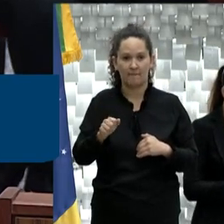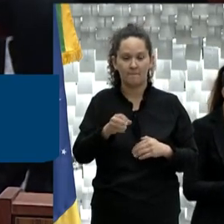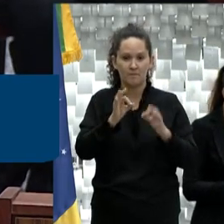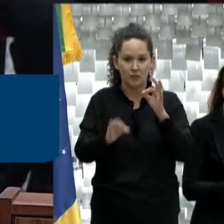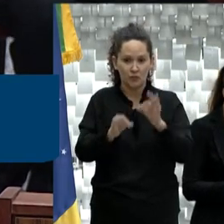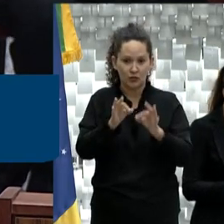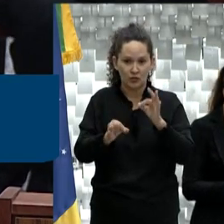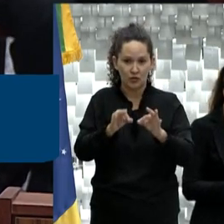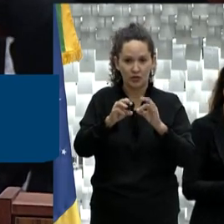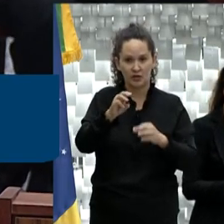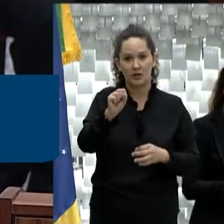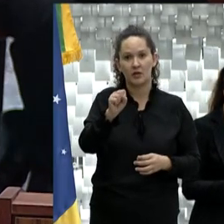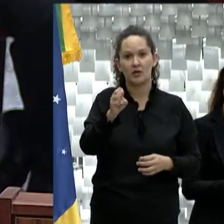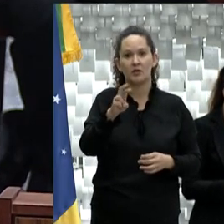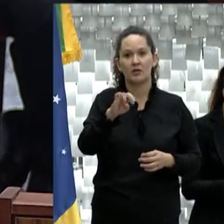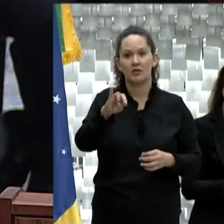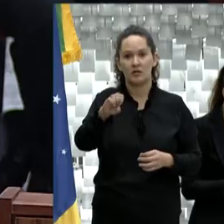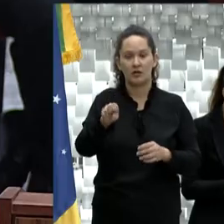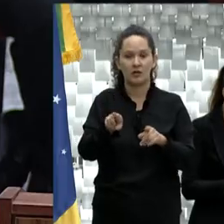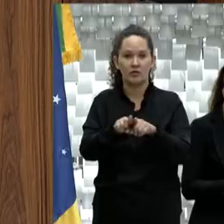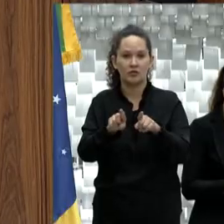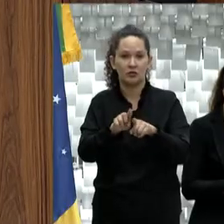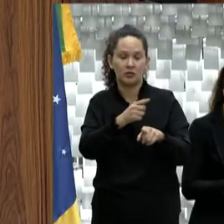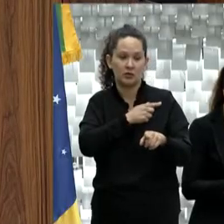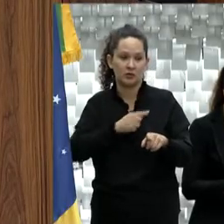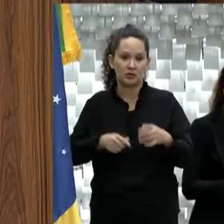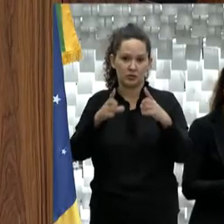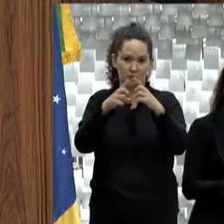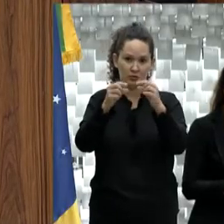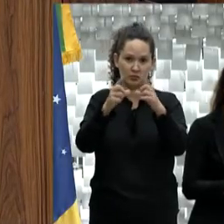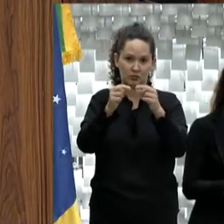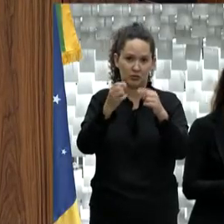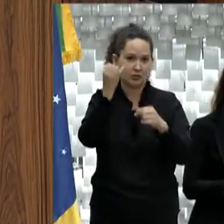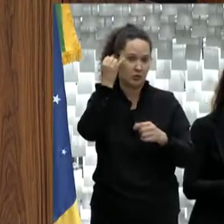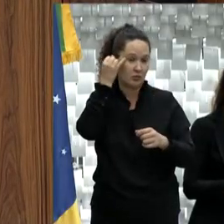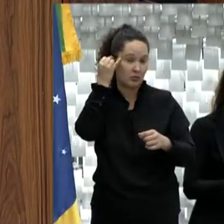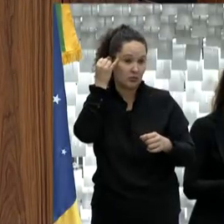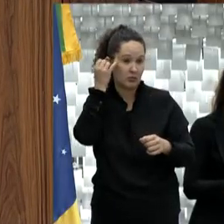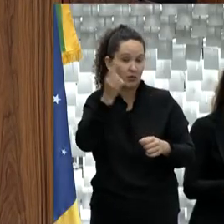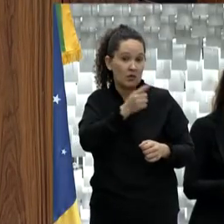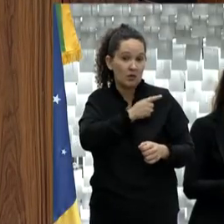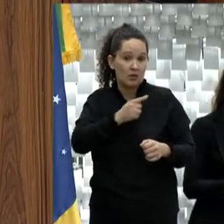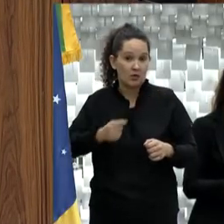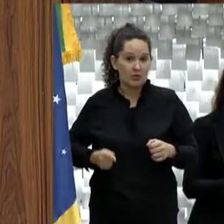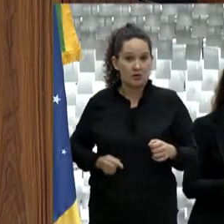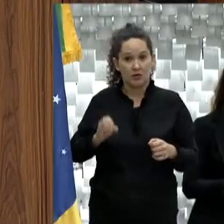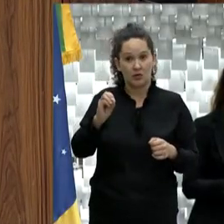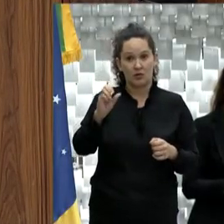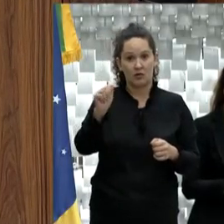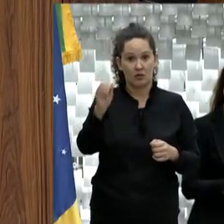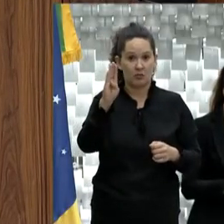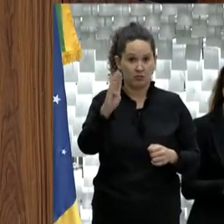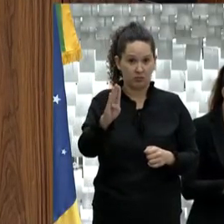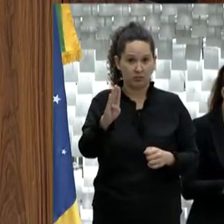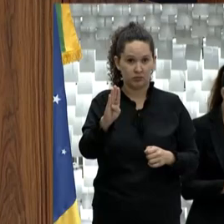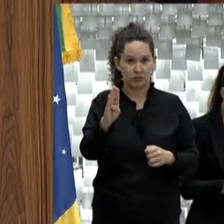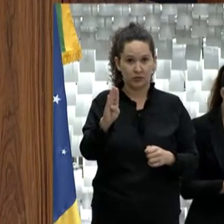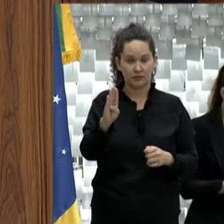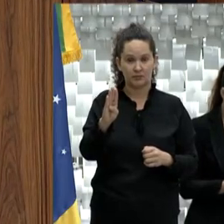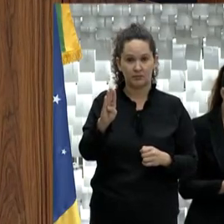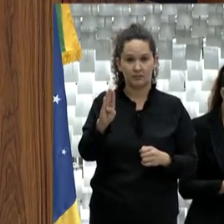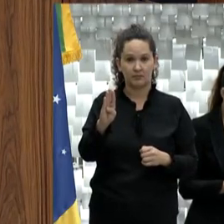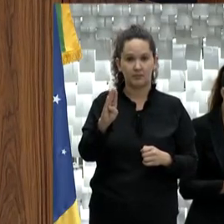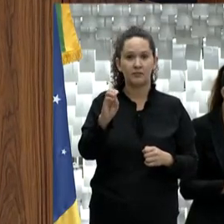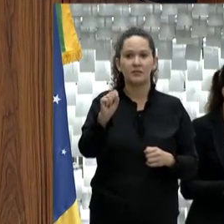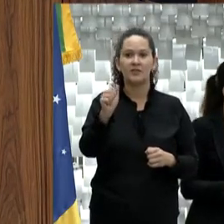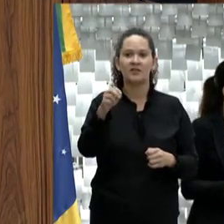Moro, o governador de Brasília, Ibaneis Rocha, o ilustre presidente da Ordem dos Advogados do Brasil, Felipe Santa Cruz, que